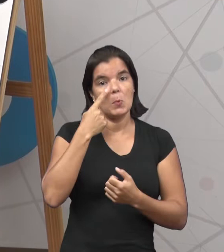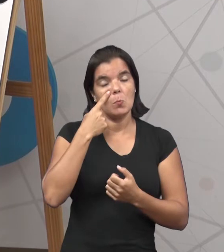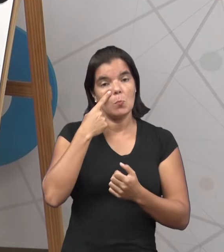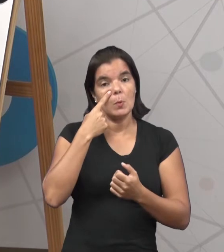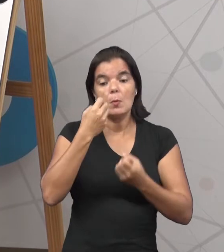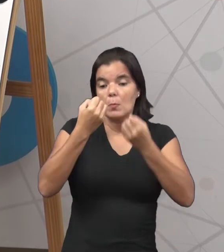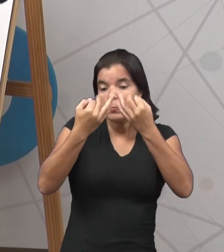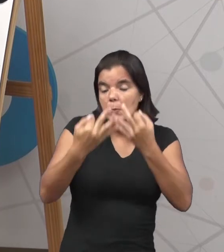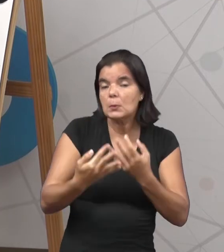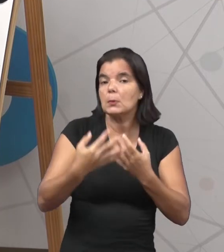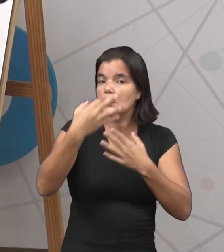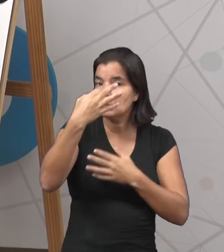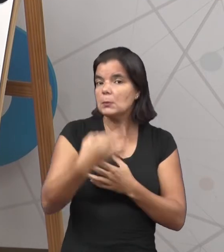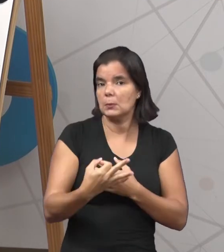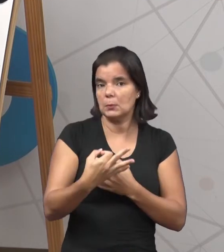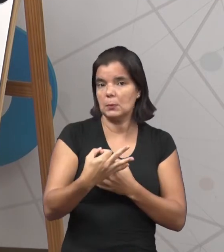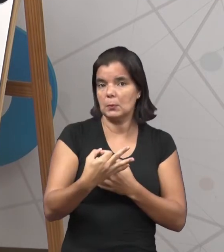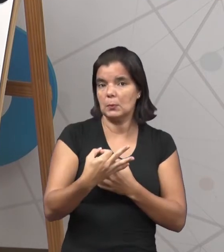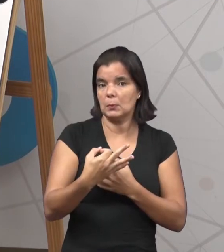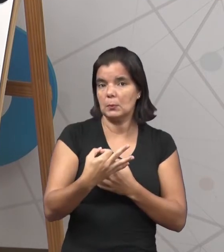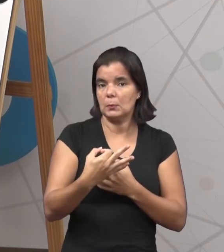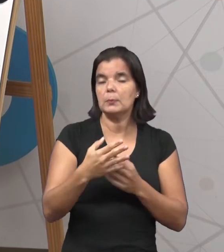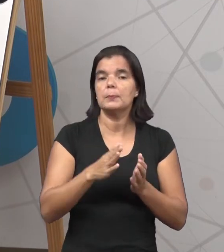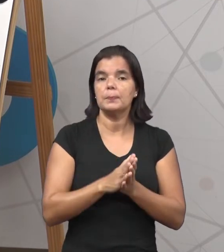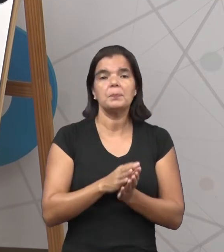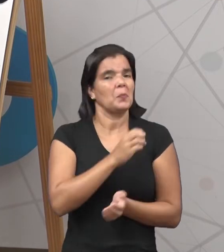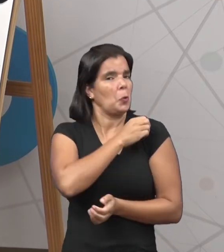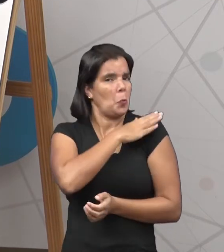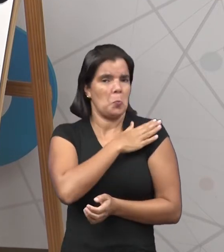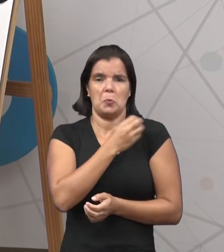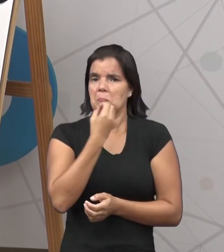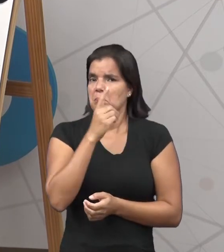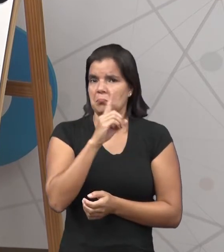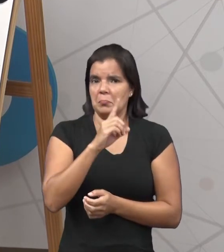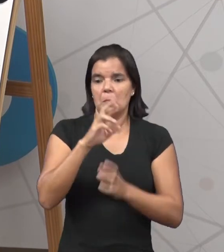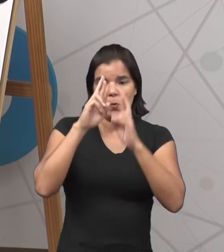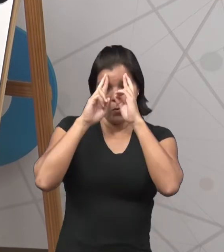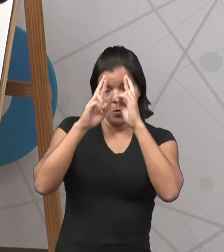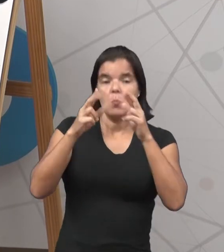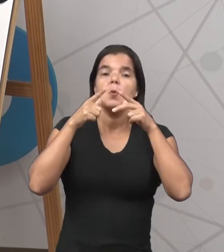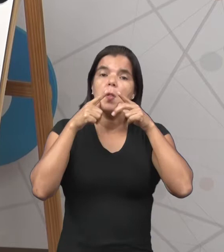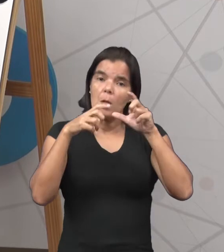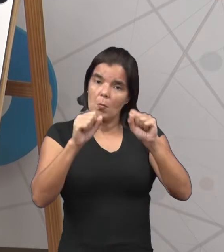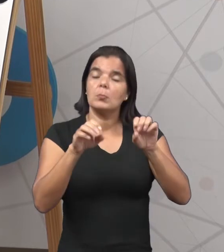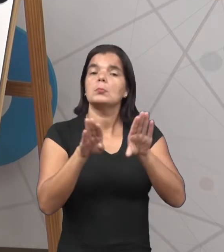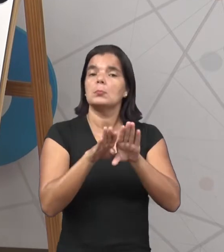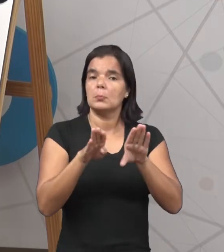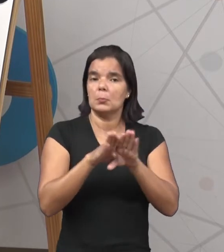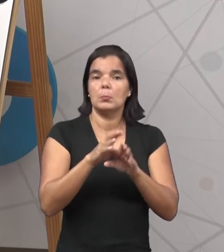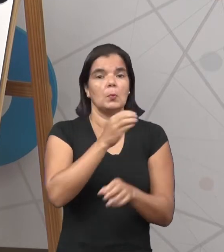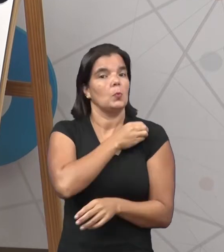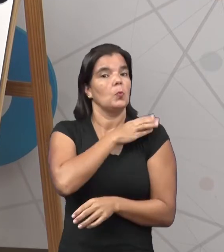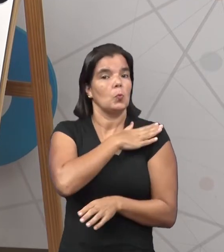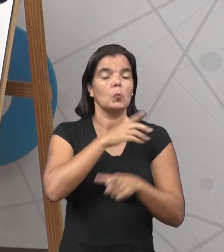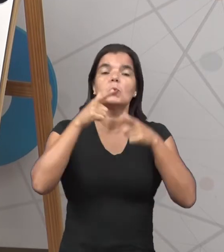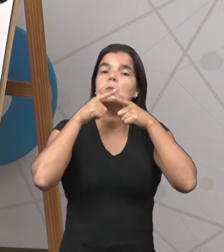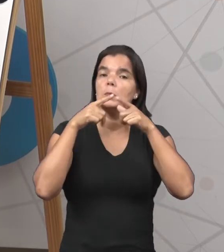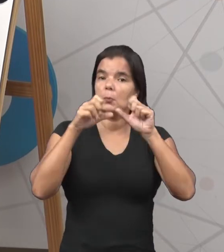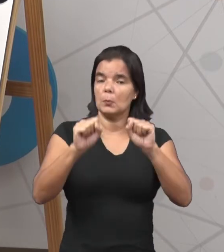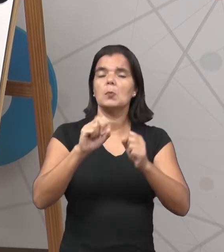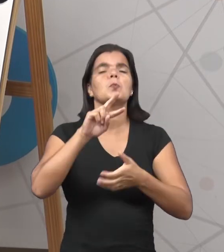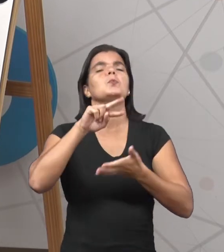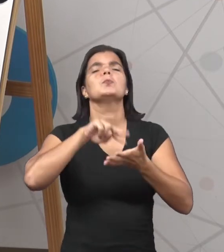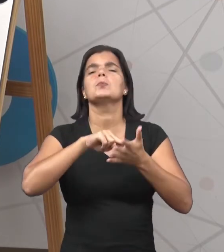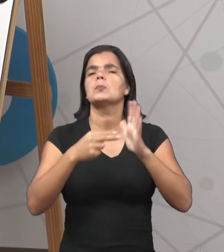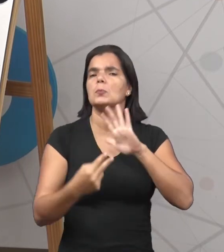correto. Preconceito não é uma coisa muito boa, não é isso? E com respeito à nossa língua, também tem esse preconceito linguístico. O que